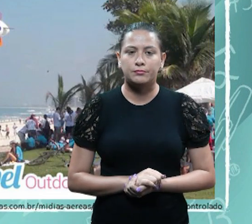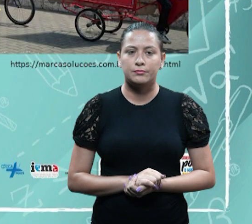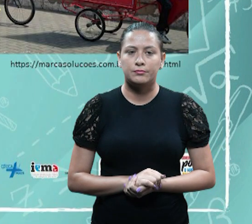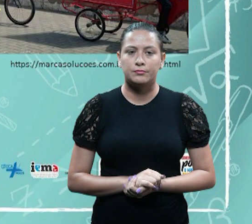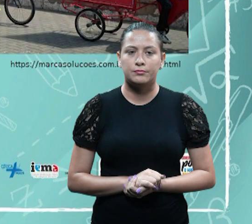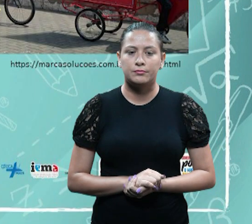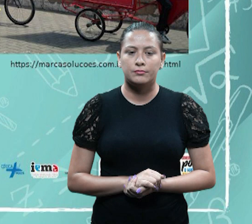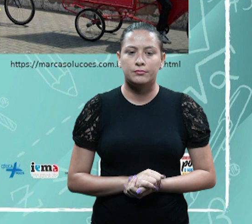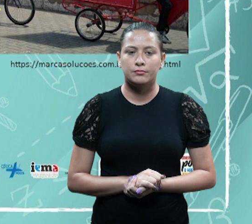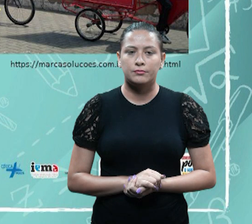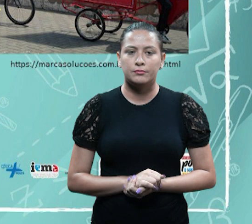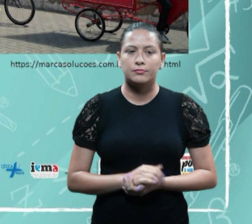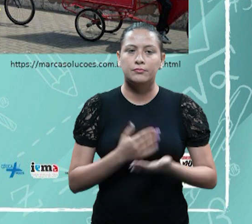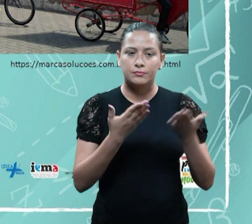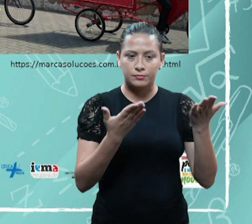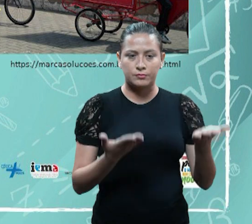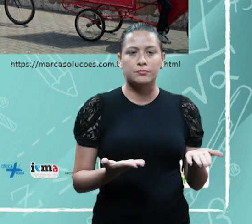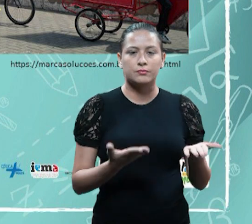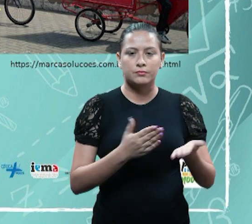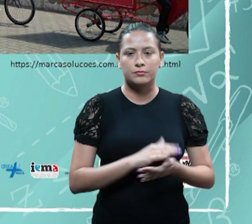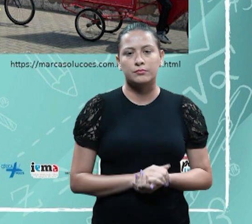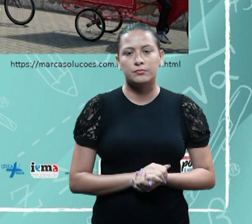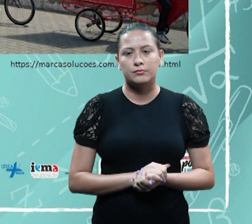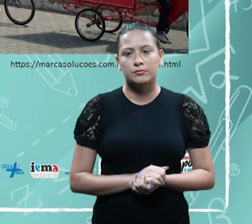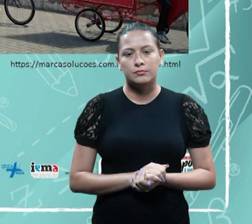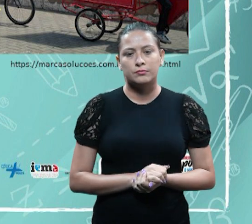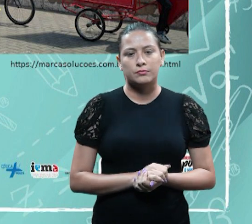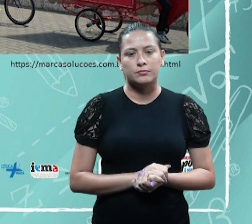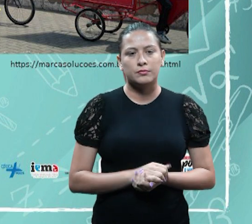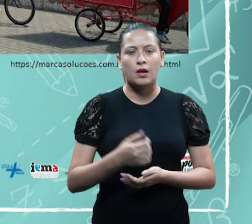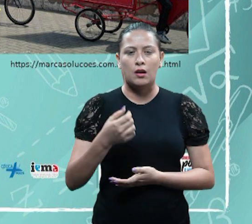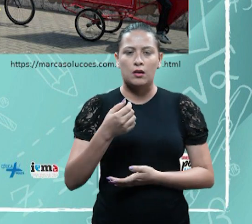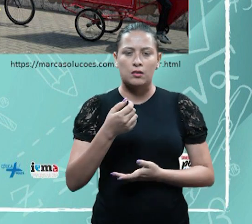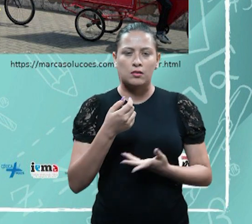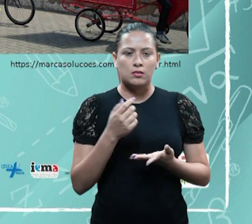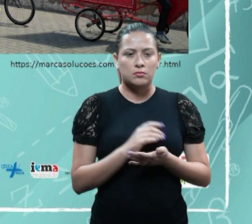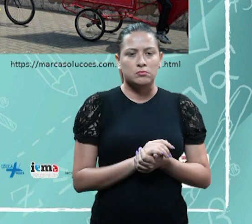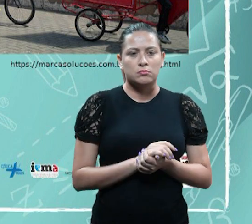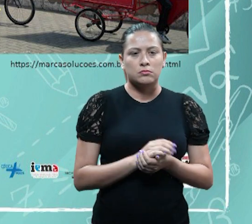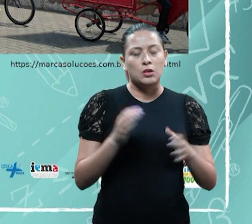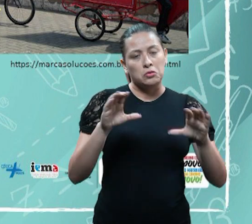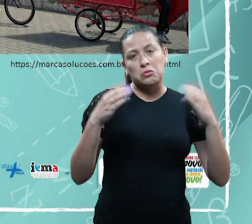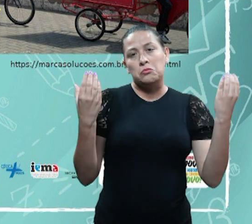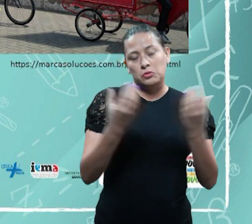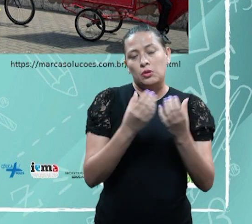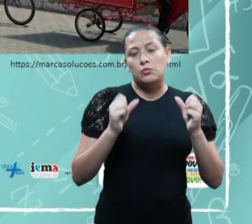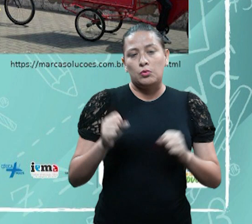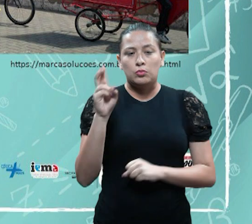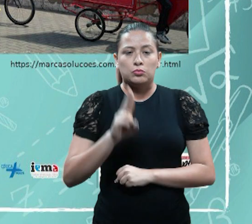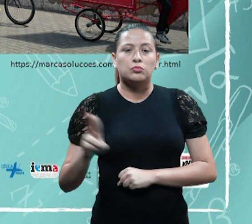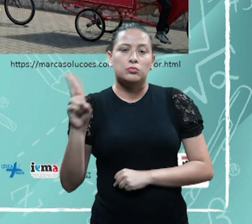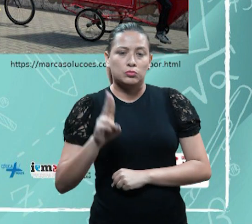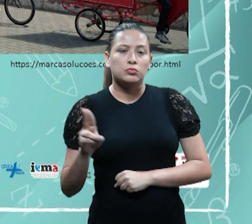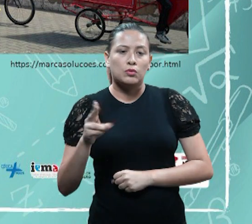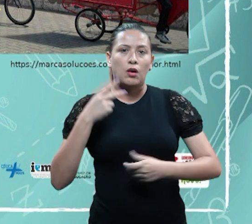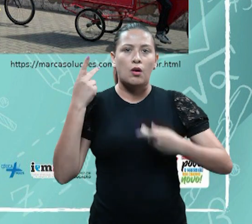né? O Rede TV, que são alto-falantes, por exemplo, em comunidades a gente pode usar o alto-falante para divulgar